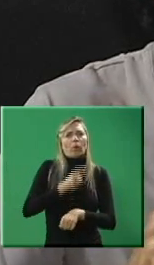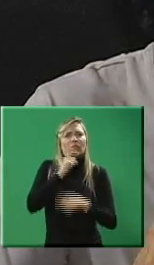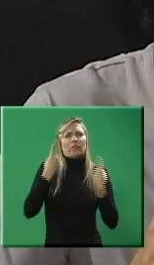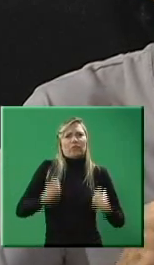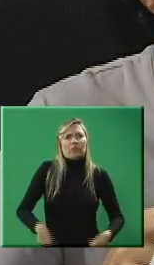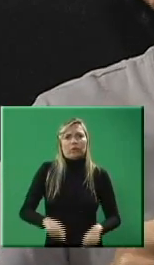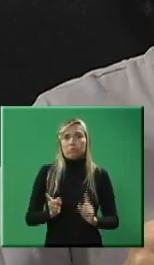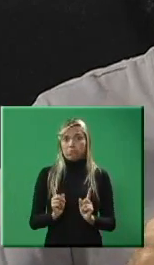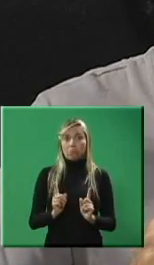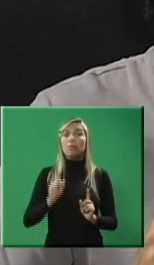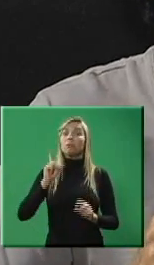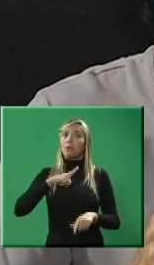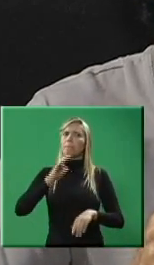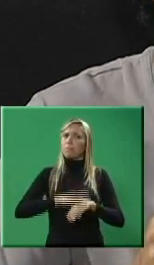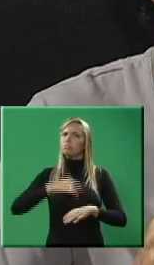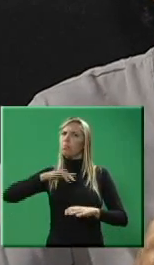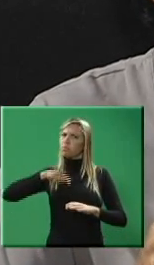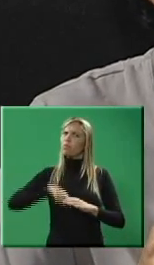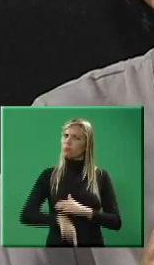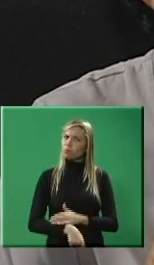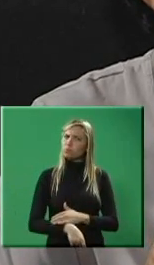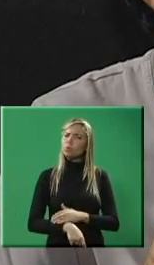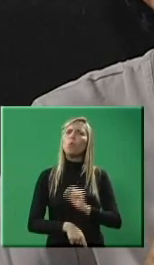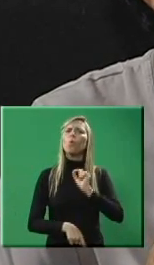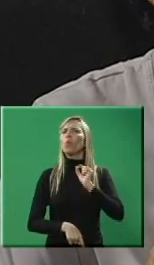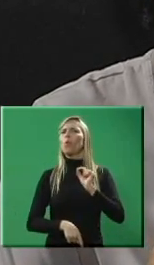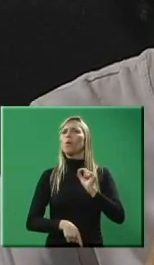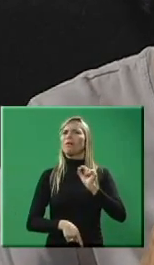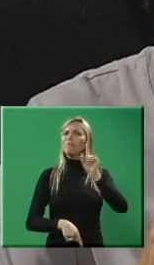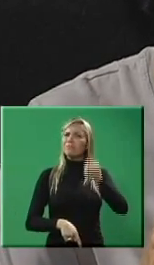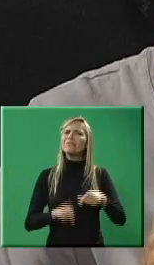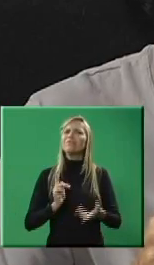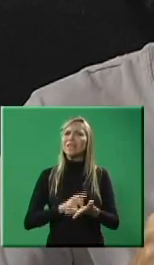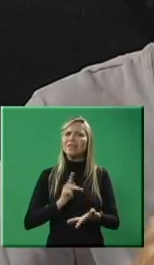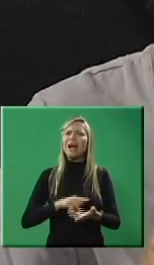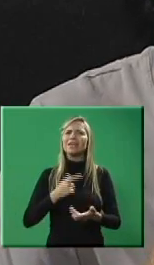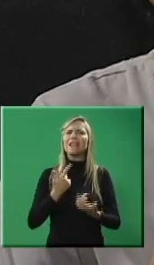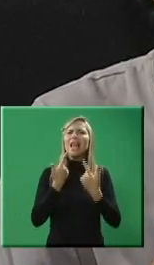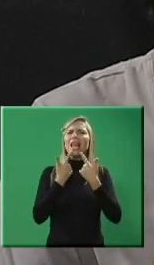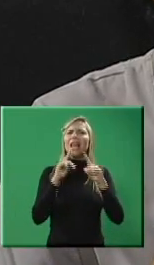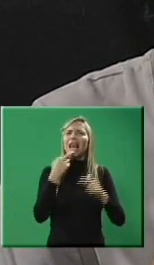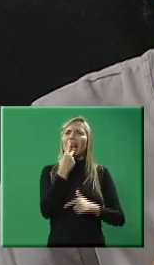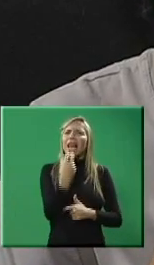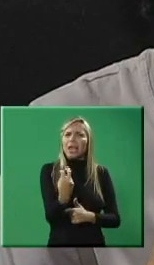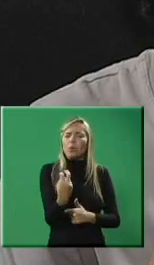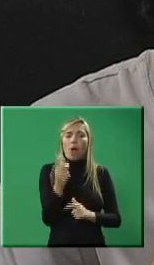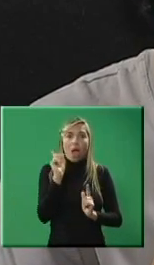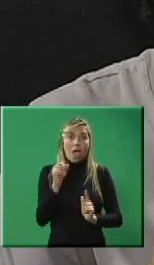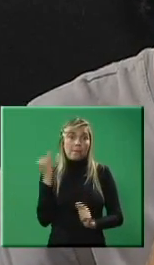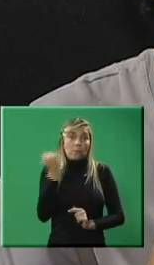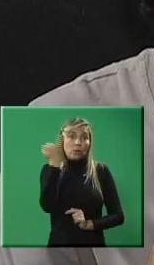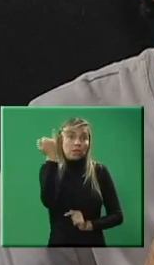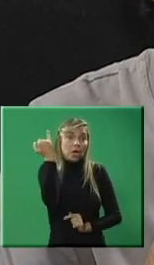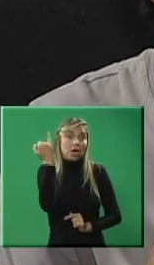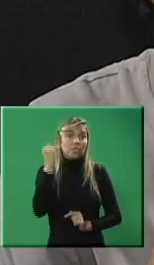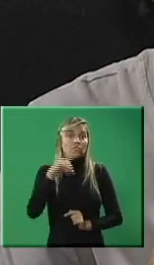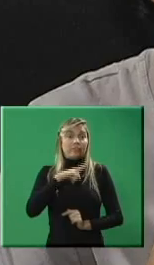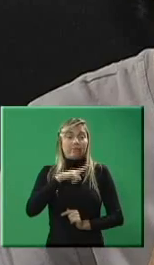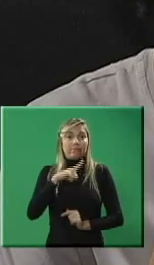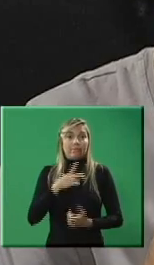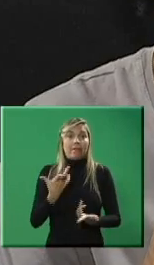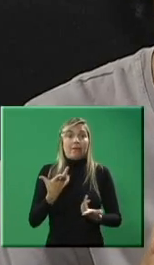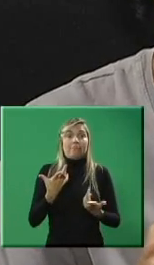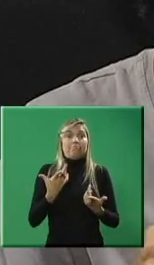O que está por trás, assim? O que está por trás dessa língua? Necessidade de ter